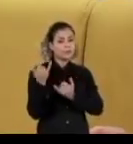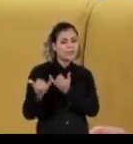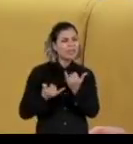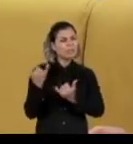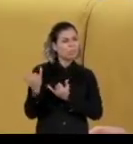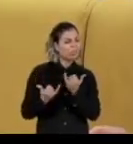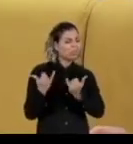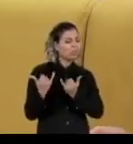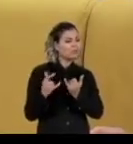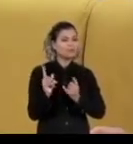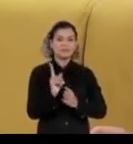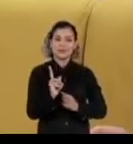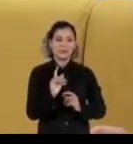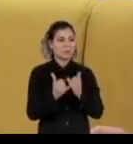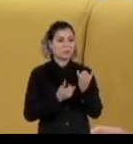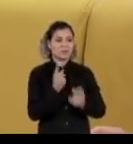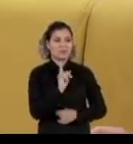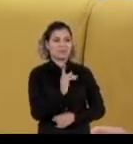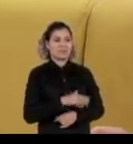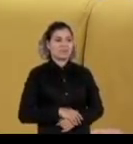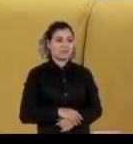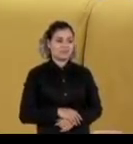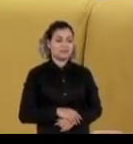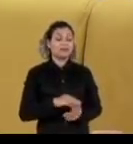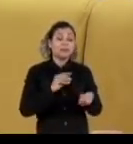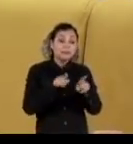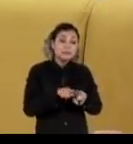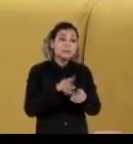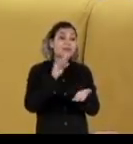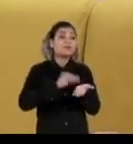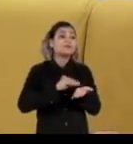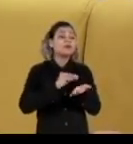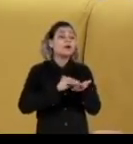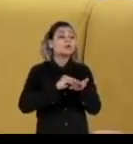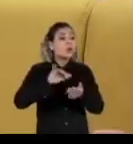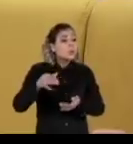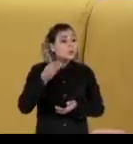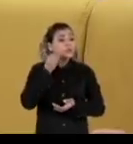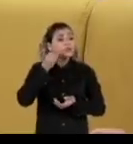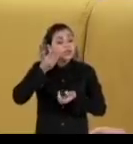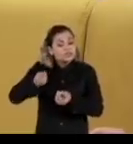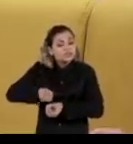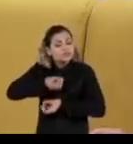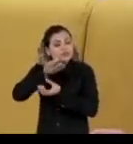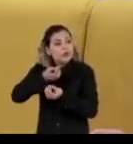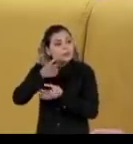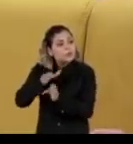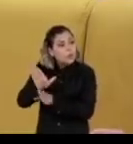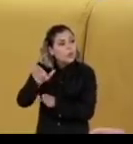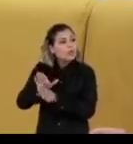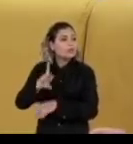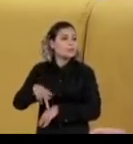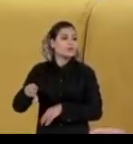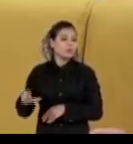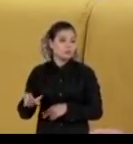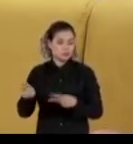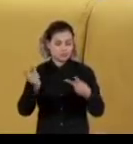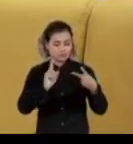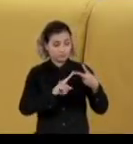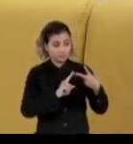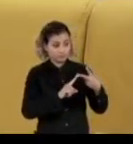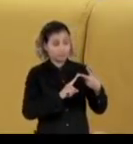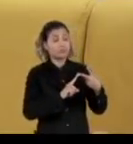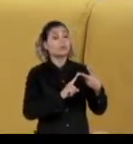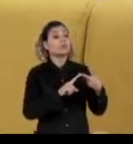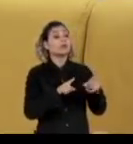brincadeiras, existe também uma falta de oportunidade de formação sobre essa temática. E a segunda ideia é